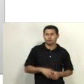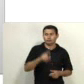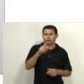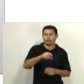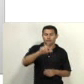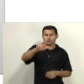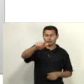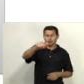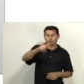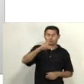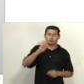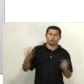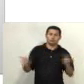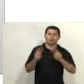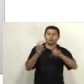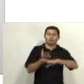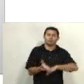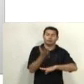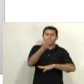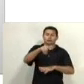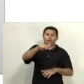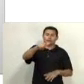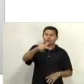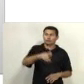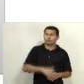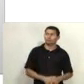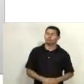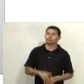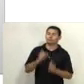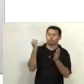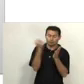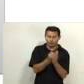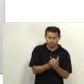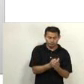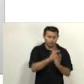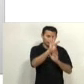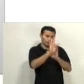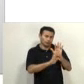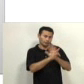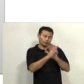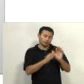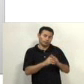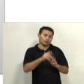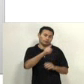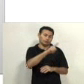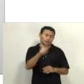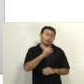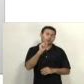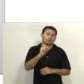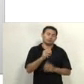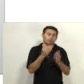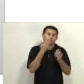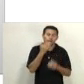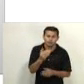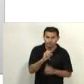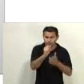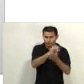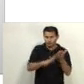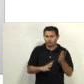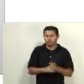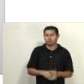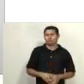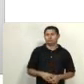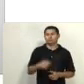caso é 17, porque é valores superiores a 17, e eu marco na minha tabela Z o que se pede no exercício. Nesse